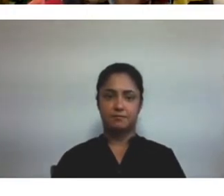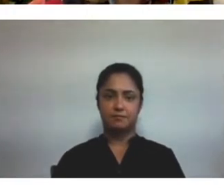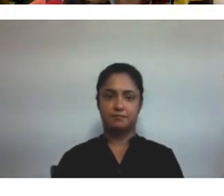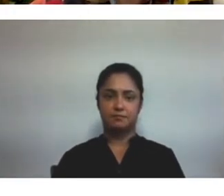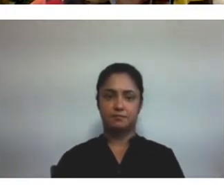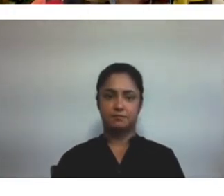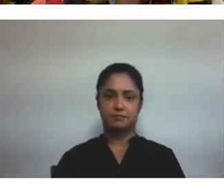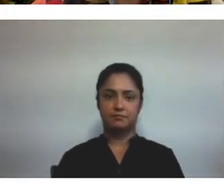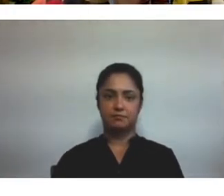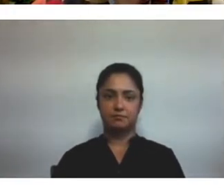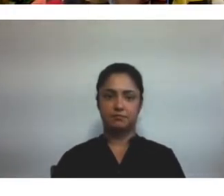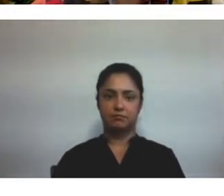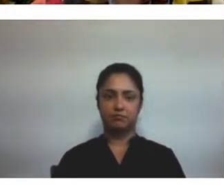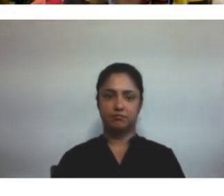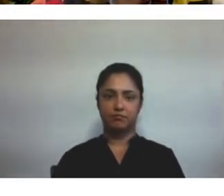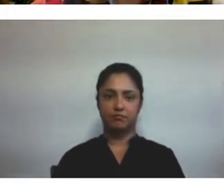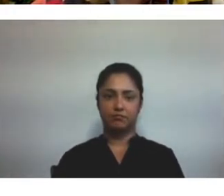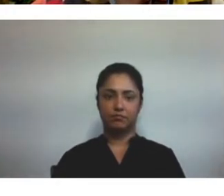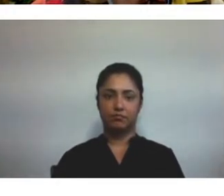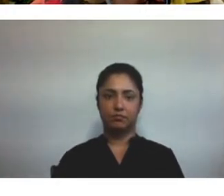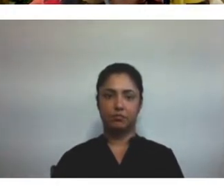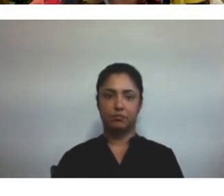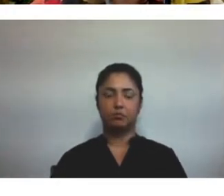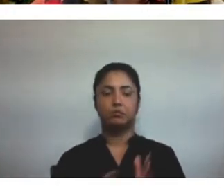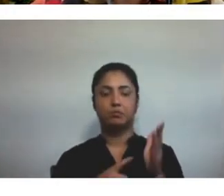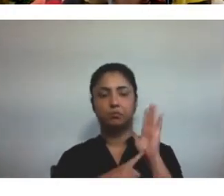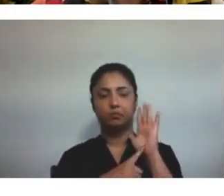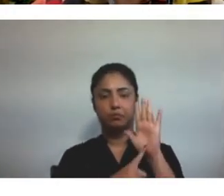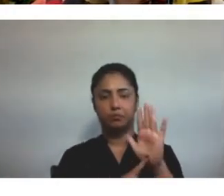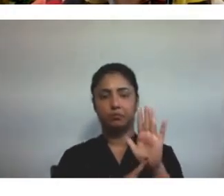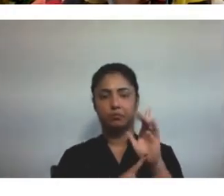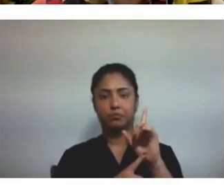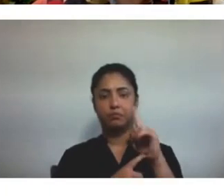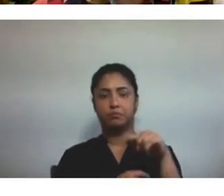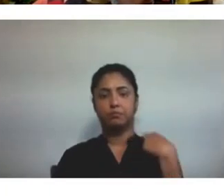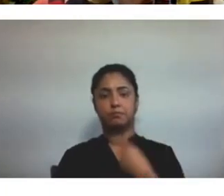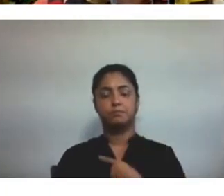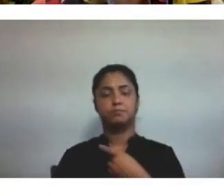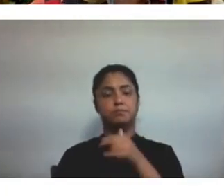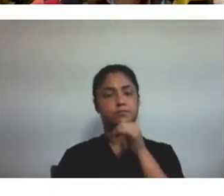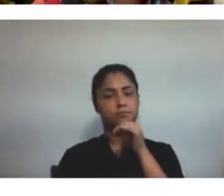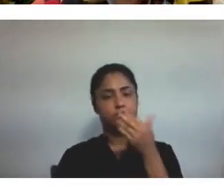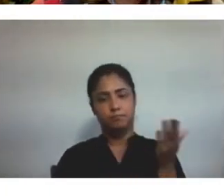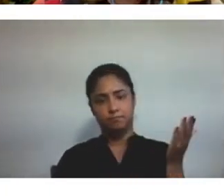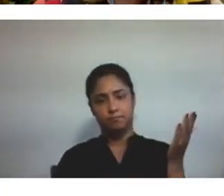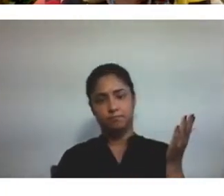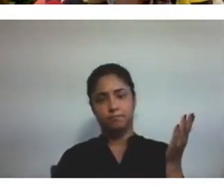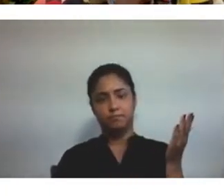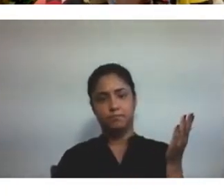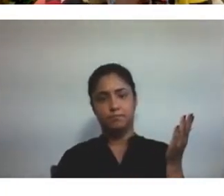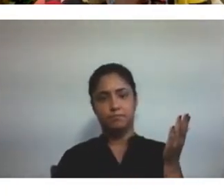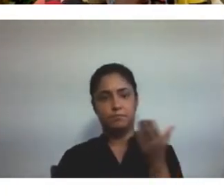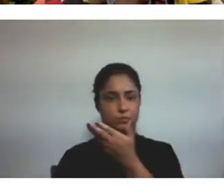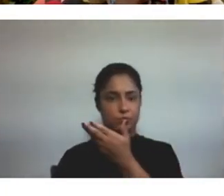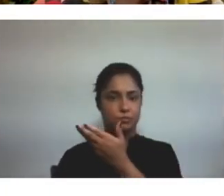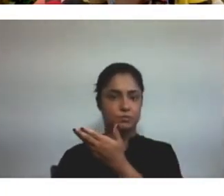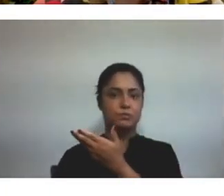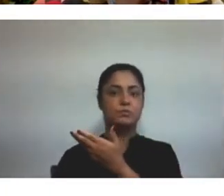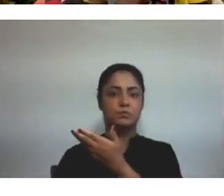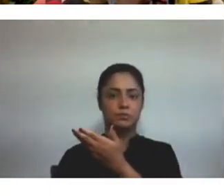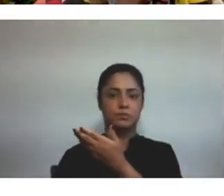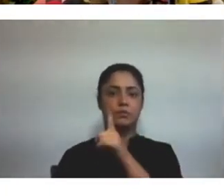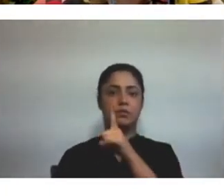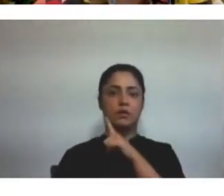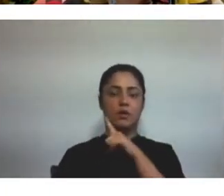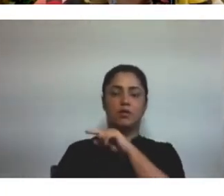Então, aqui é um exemplo da nossa equipe. A nossa equipe é composta por alunos de graduação. Esses alunos de graduação,